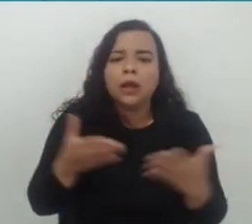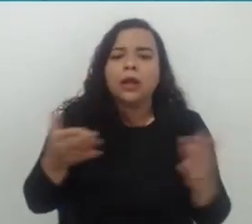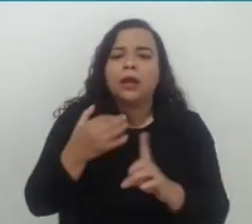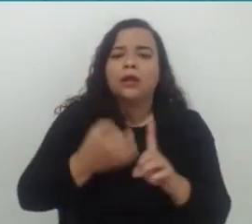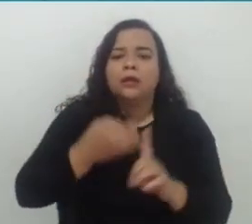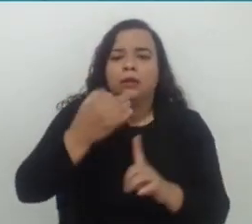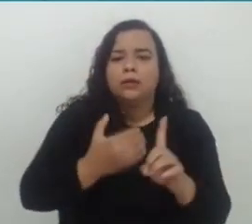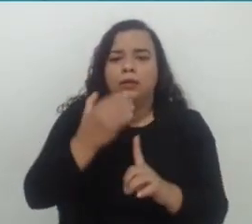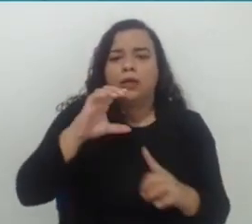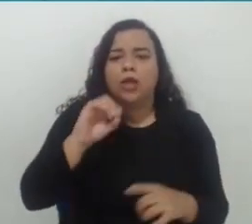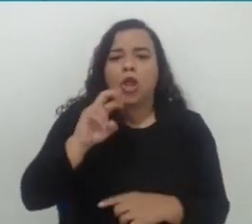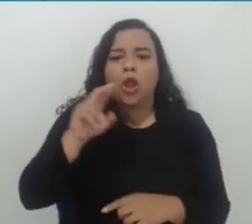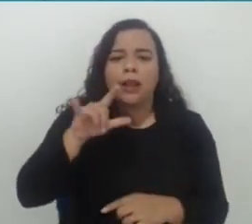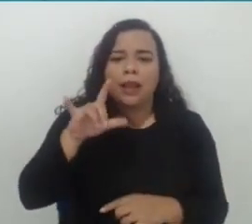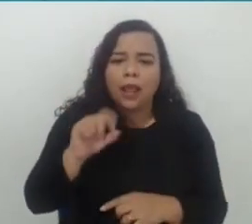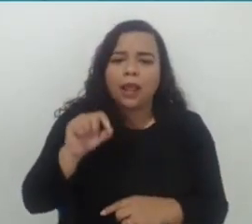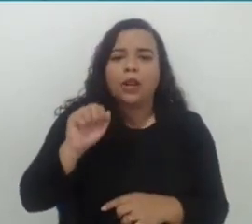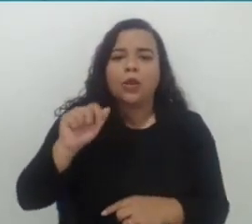Alves. Oi.